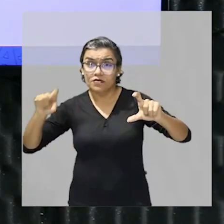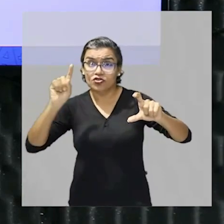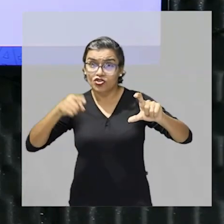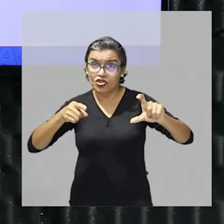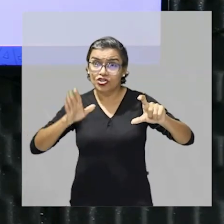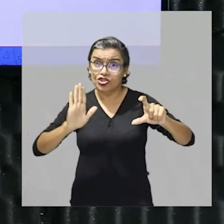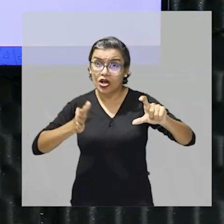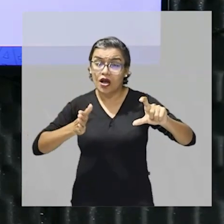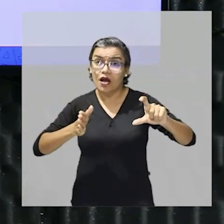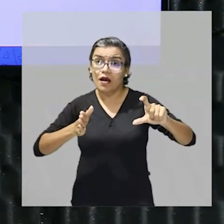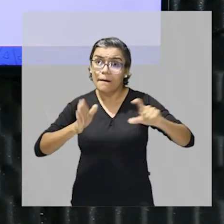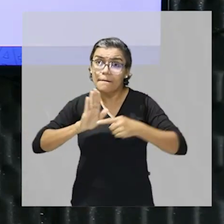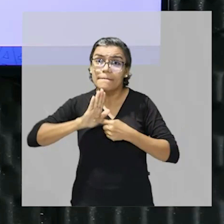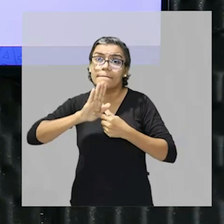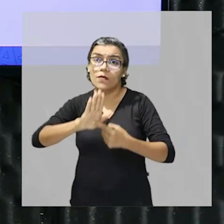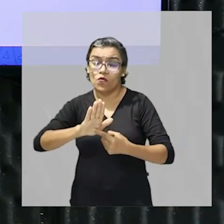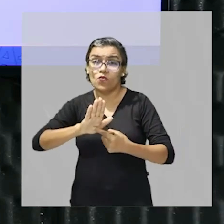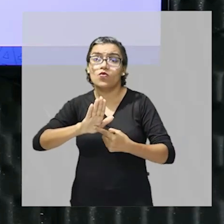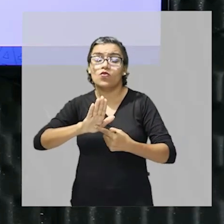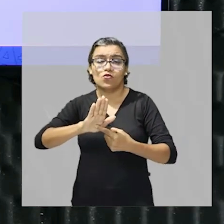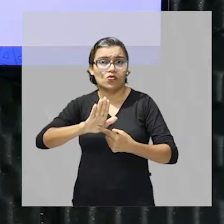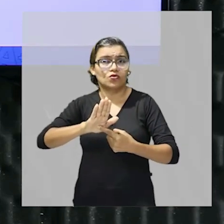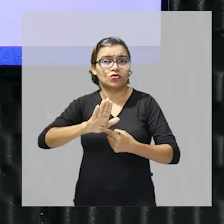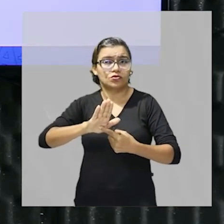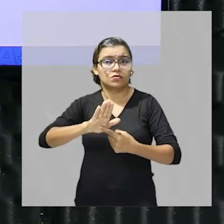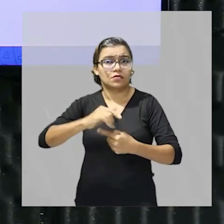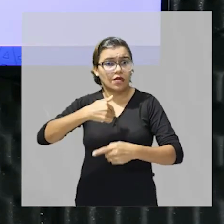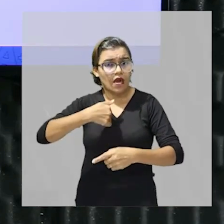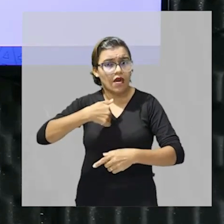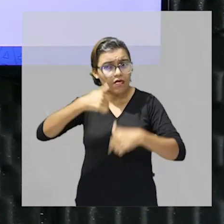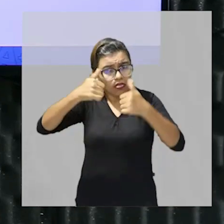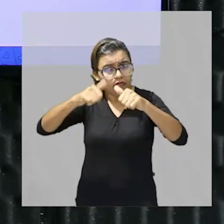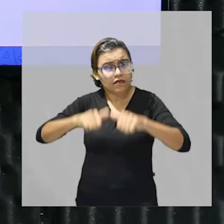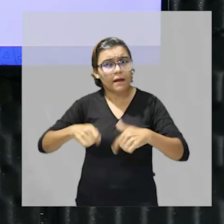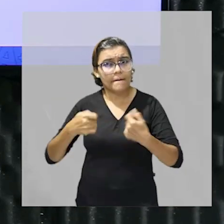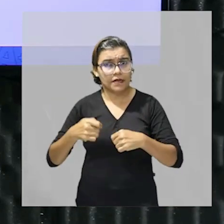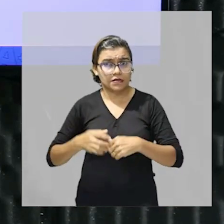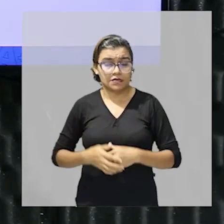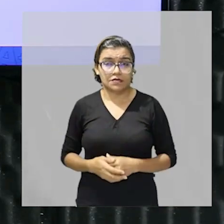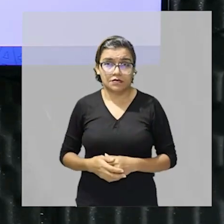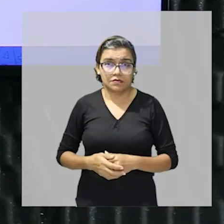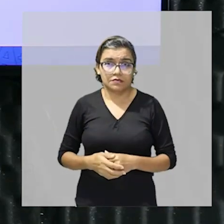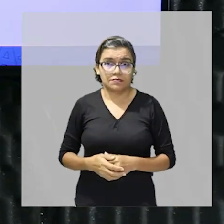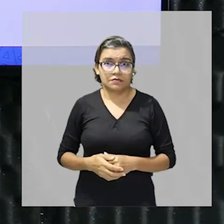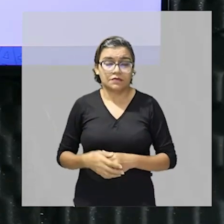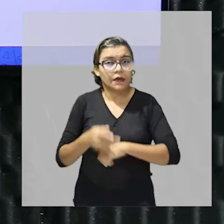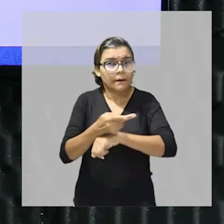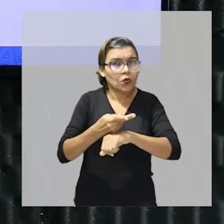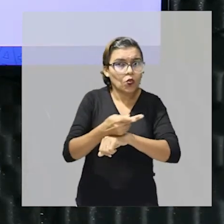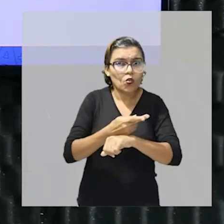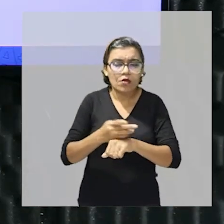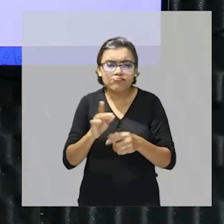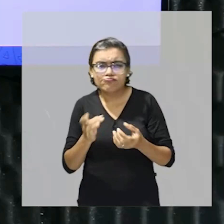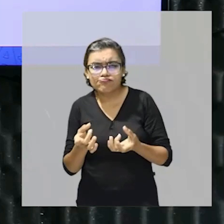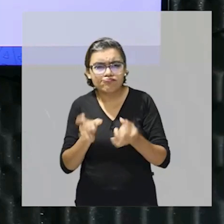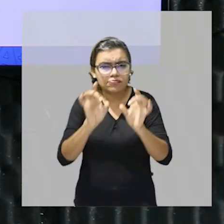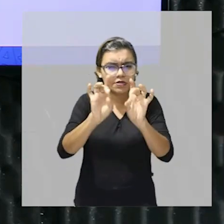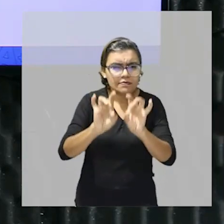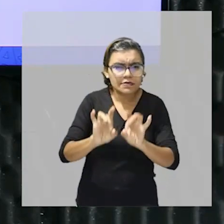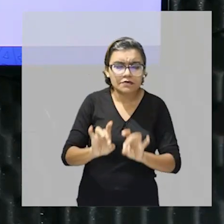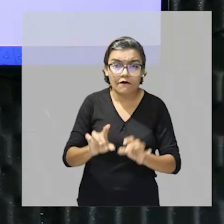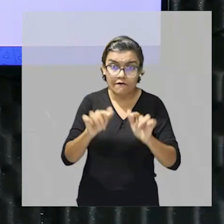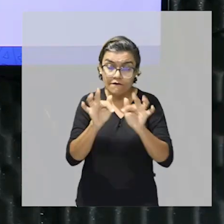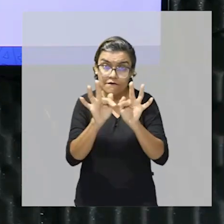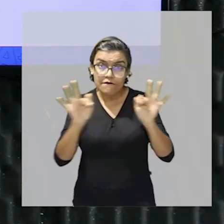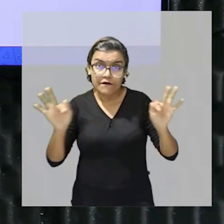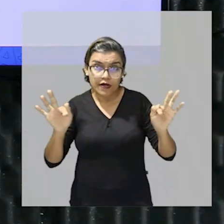questão, já destacou os fragmentos que eu tenho que analisar. Ou seja, eu tenho que procurar especificamente nessas